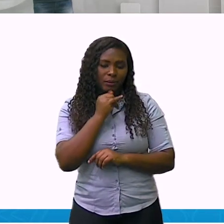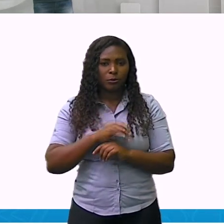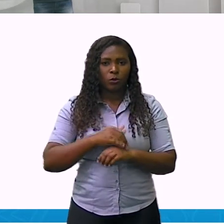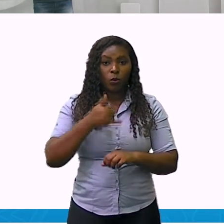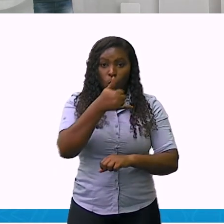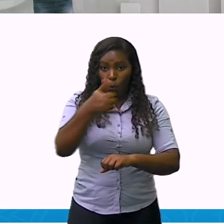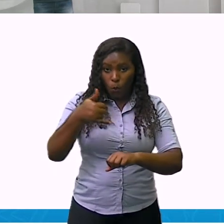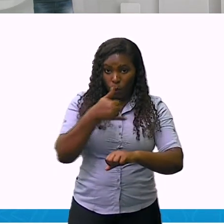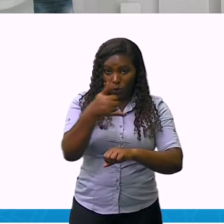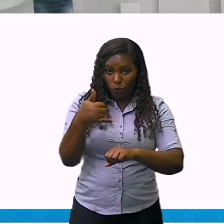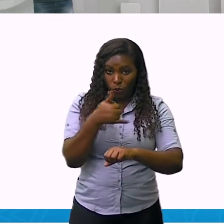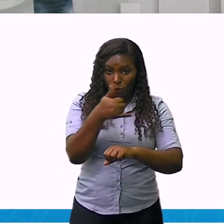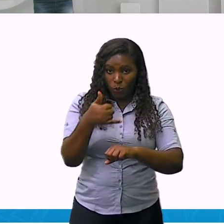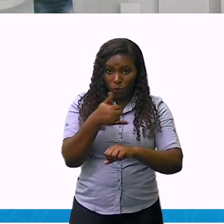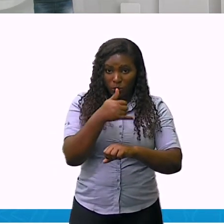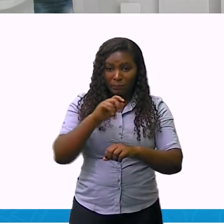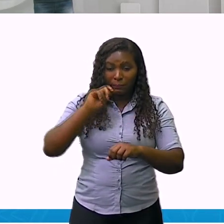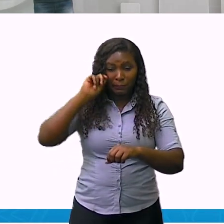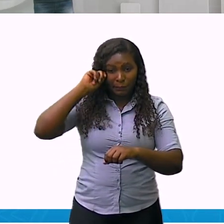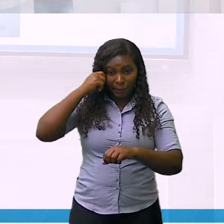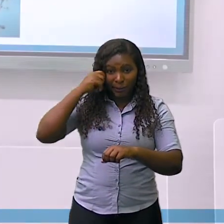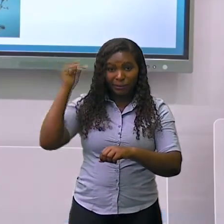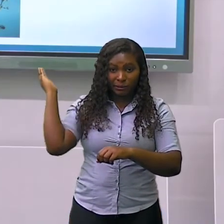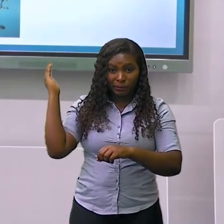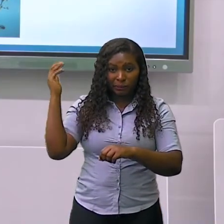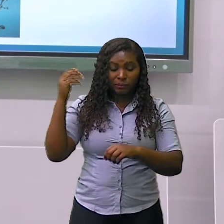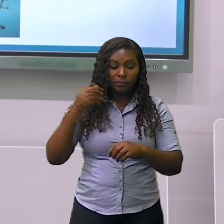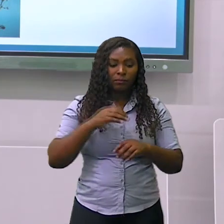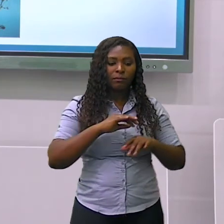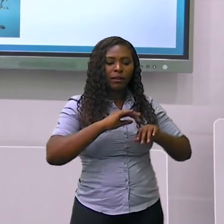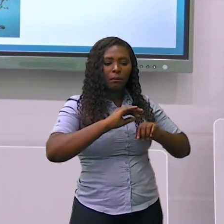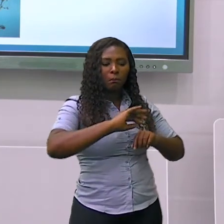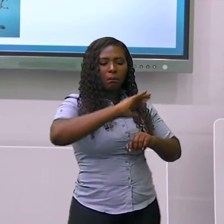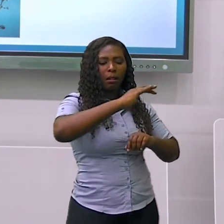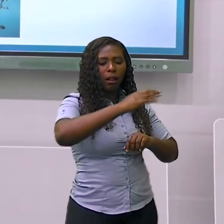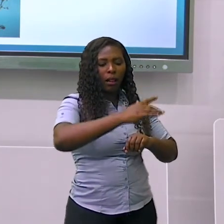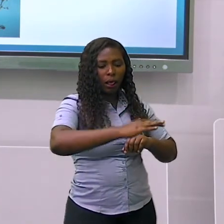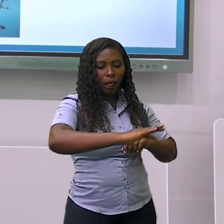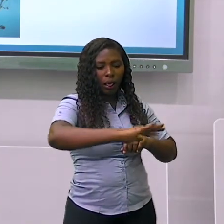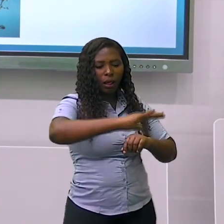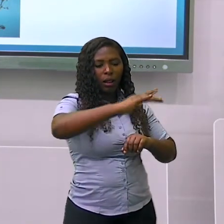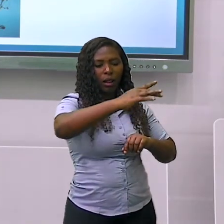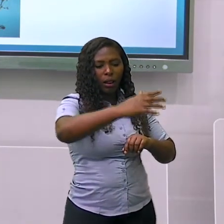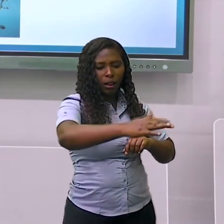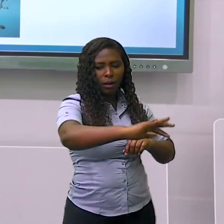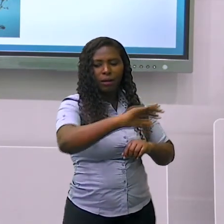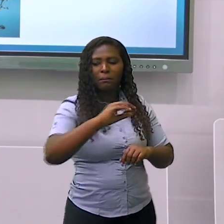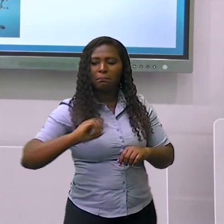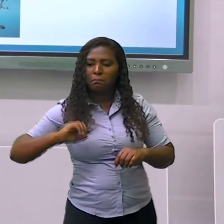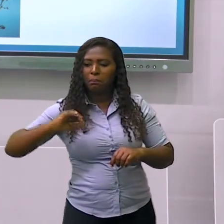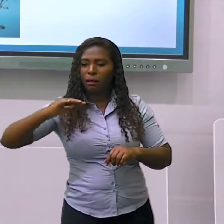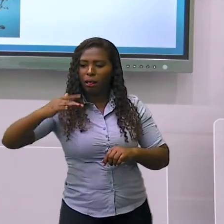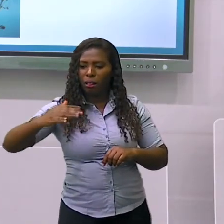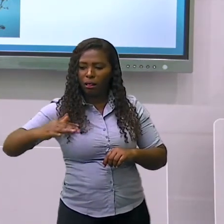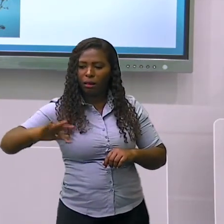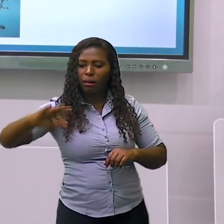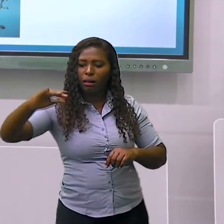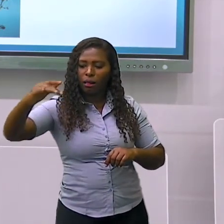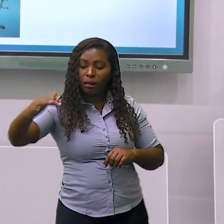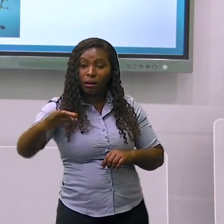o derramamento de óleo. Este derramamento pode ser relacionado, pode estar